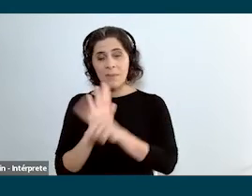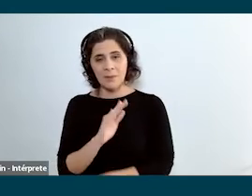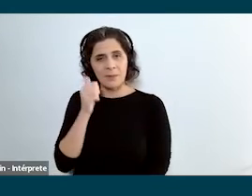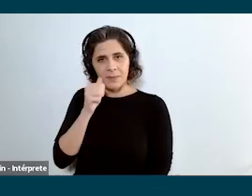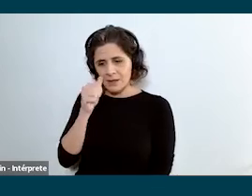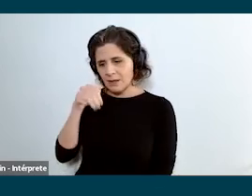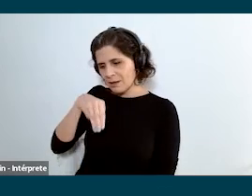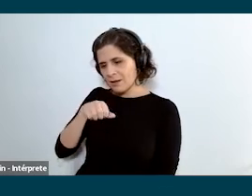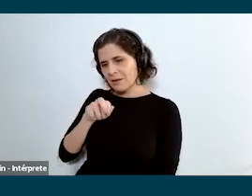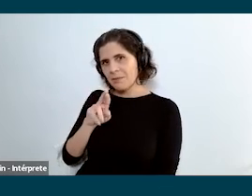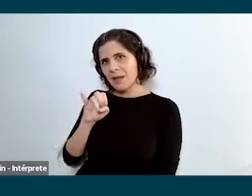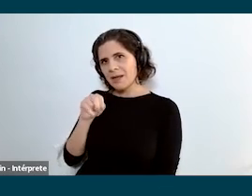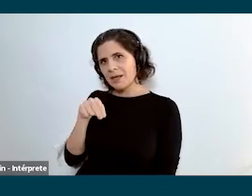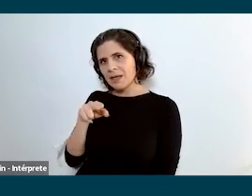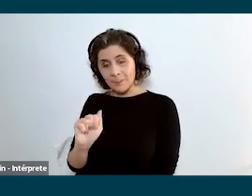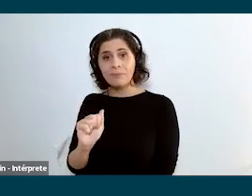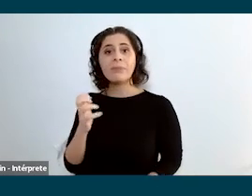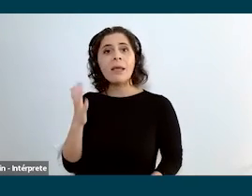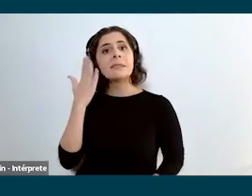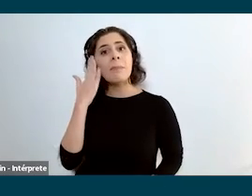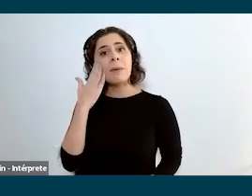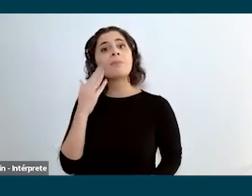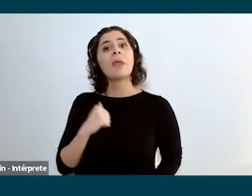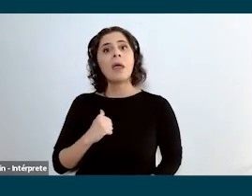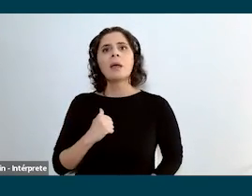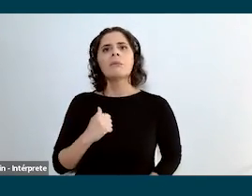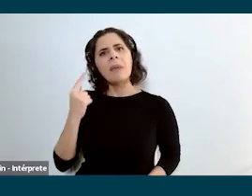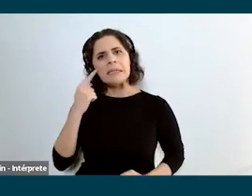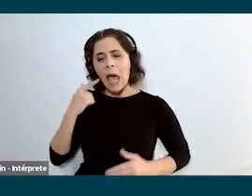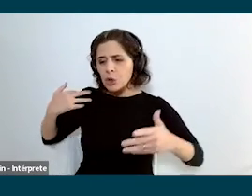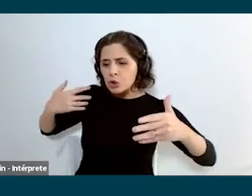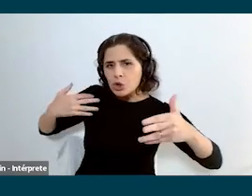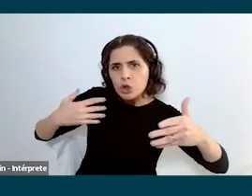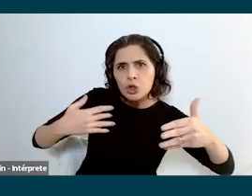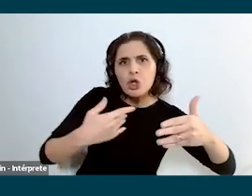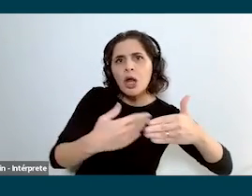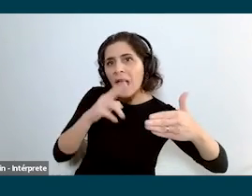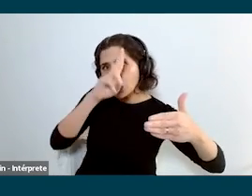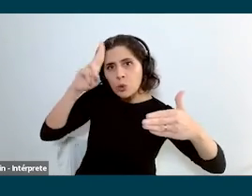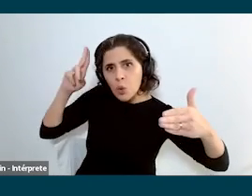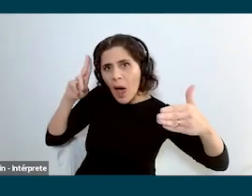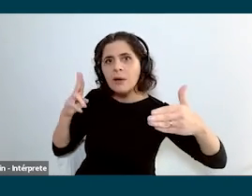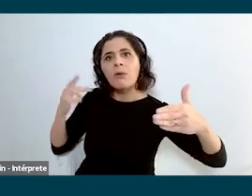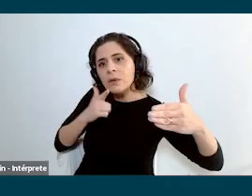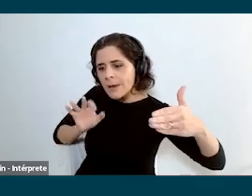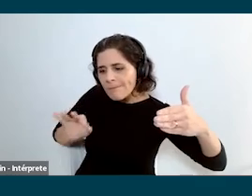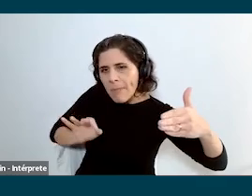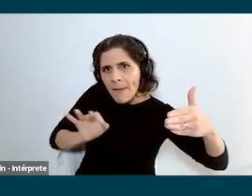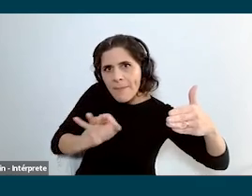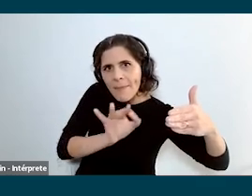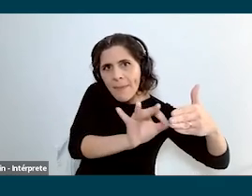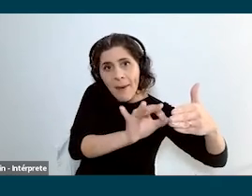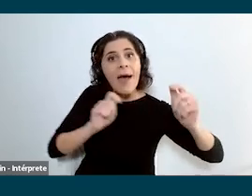E aí, última pergunta é da Marina, e quer saber se o desenho da jornada do usuário pode representar isso também. Ela disse que